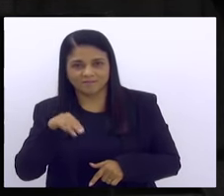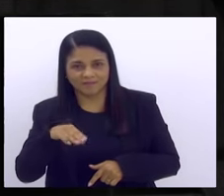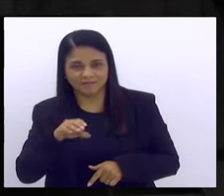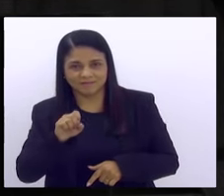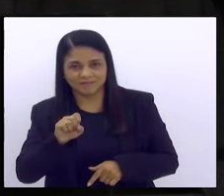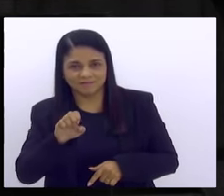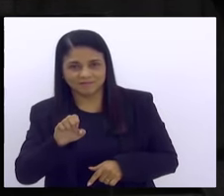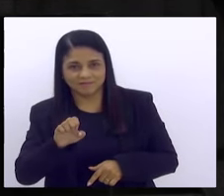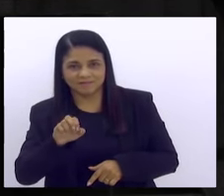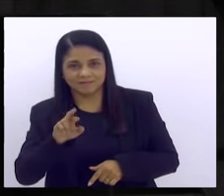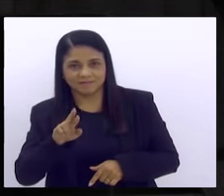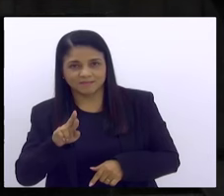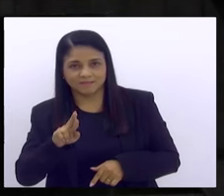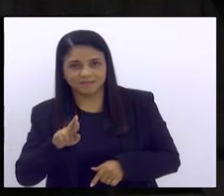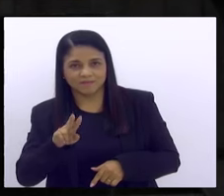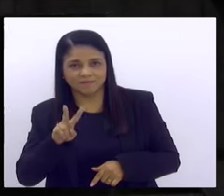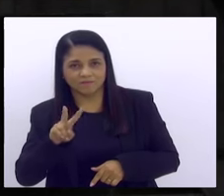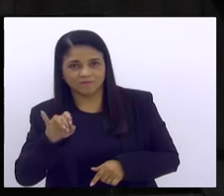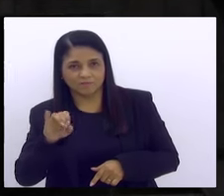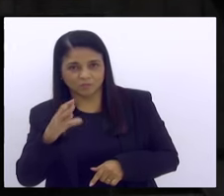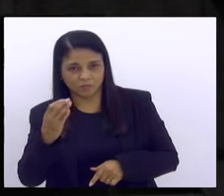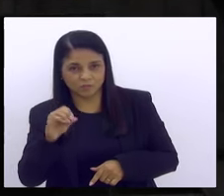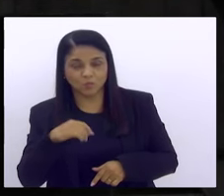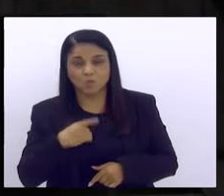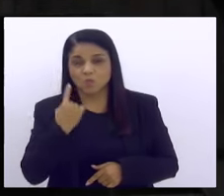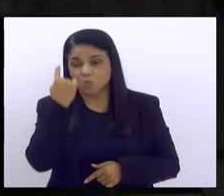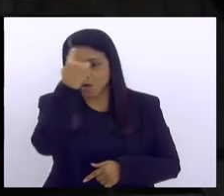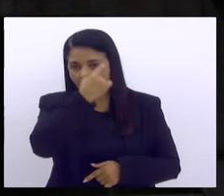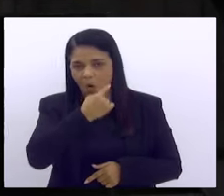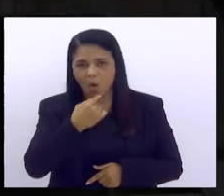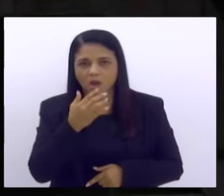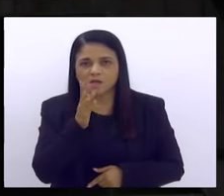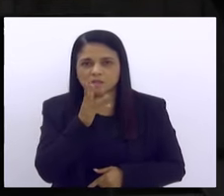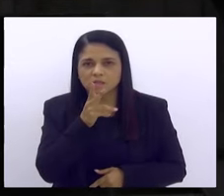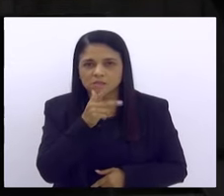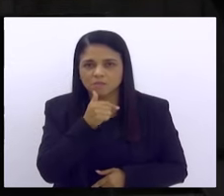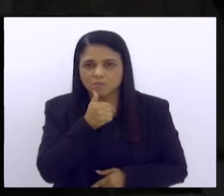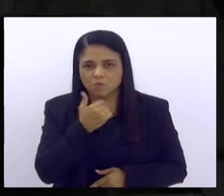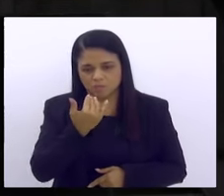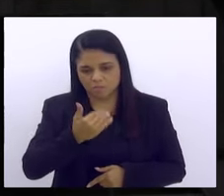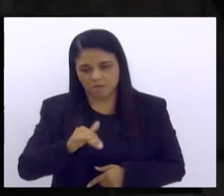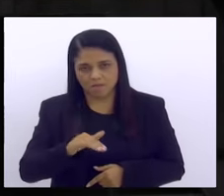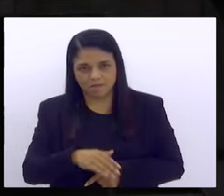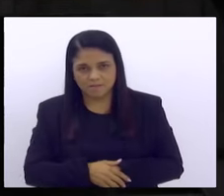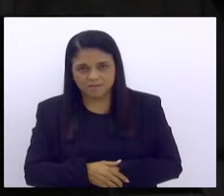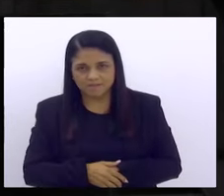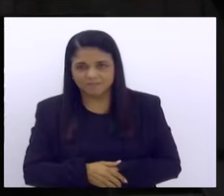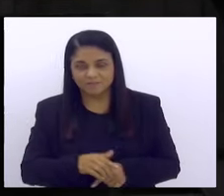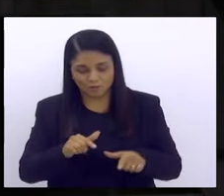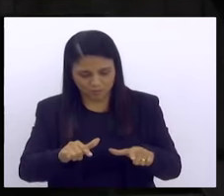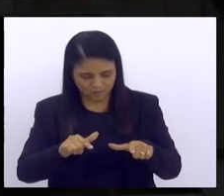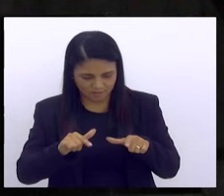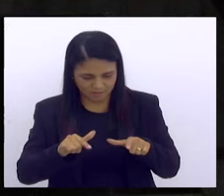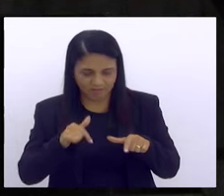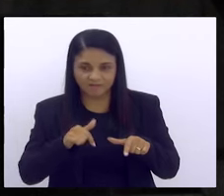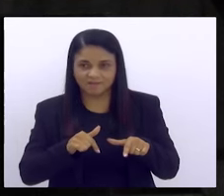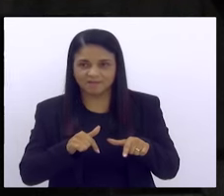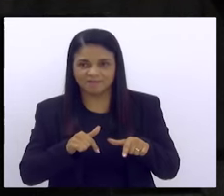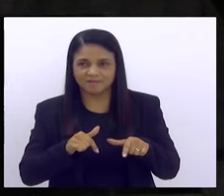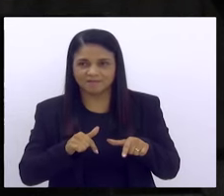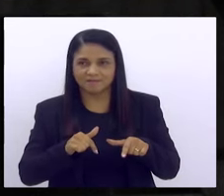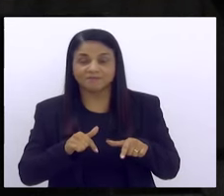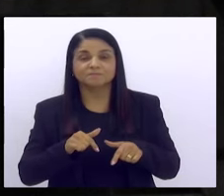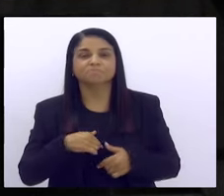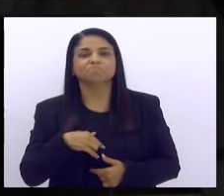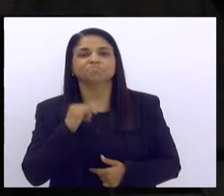demorou-se uma hora e meia para a ordem de serviço chegar. E eu estou com ela em minhas mãos. A ordem de serviço diz